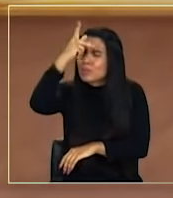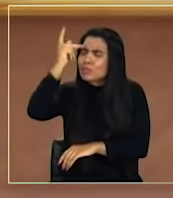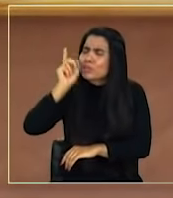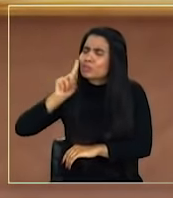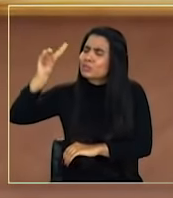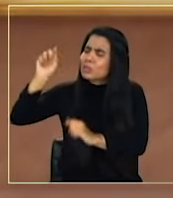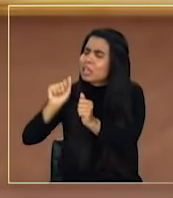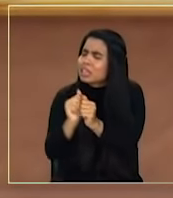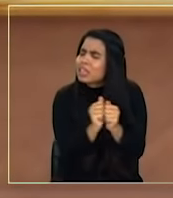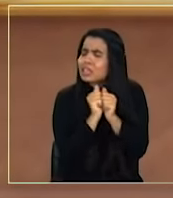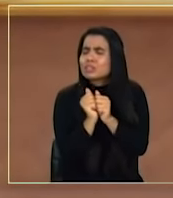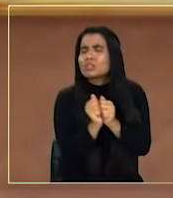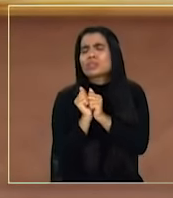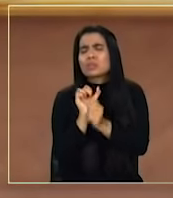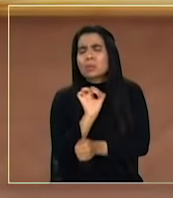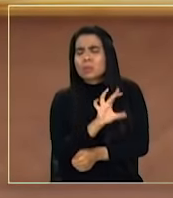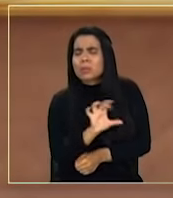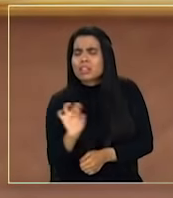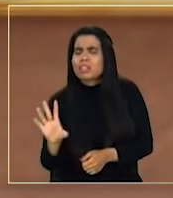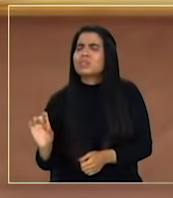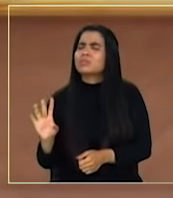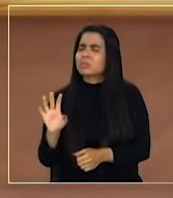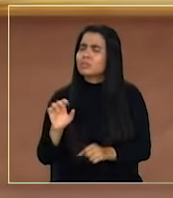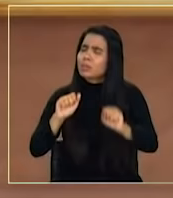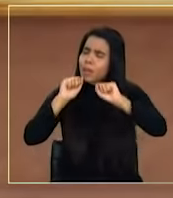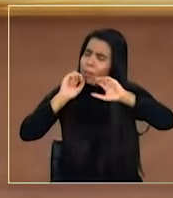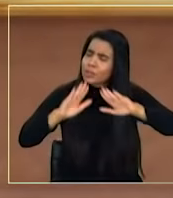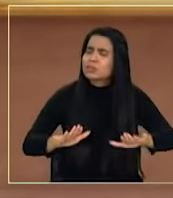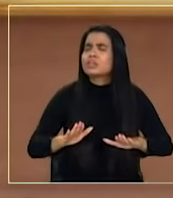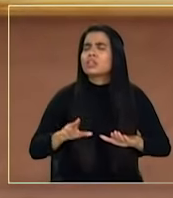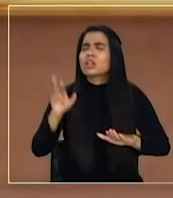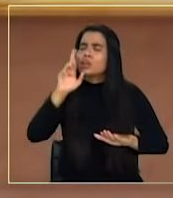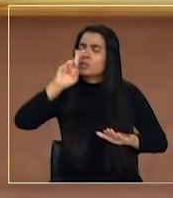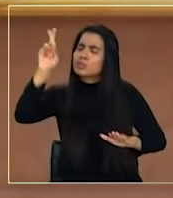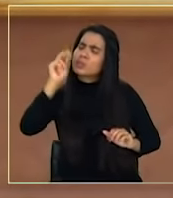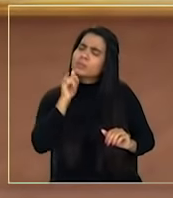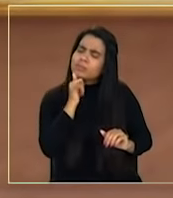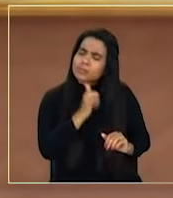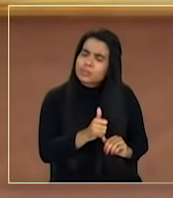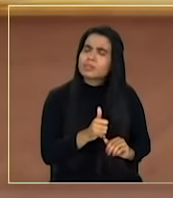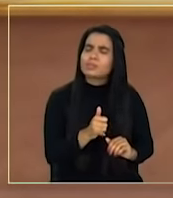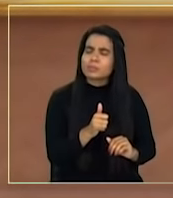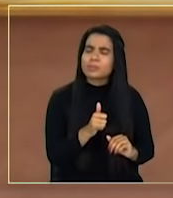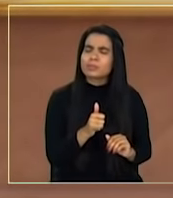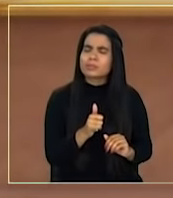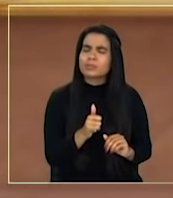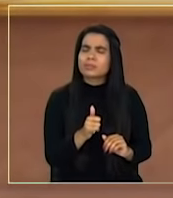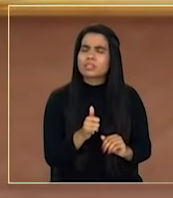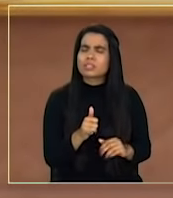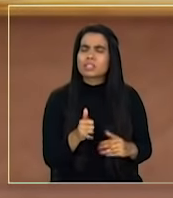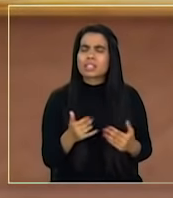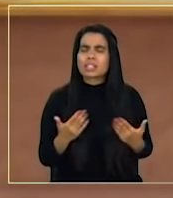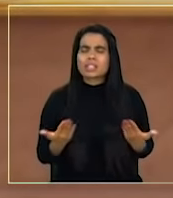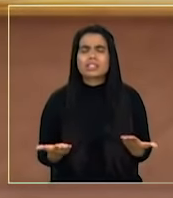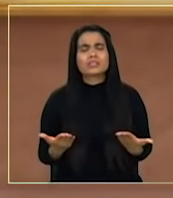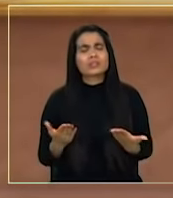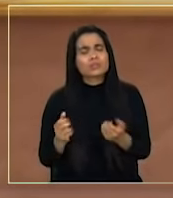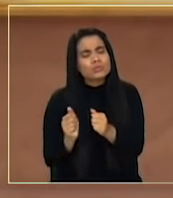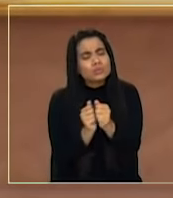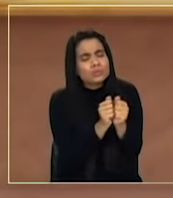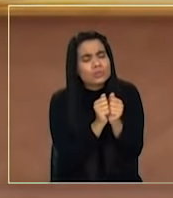com o cumprimento dela. E o Senhor disse: eis que eu estou